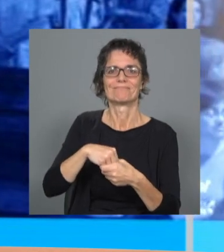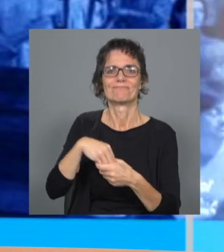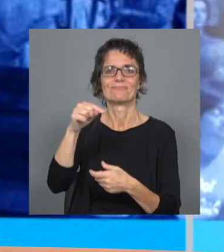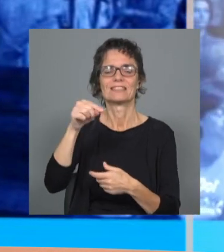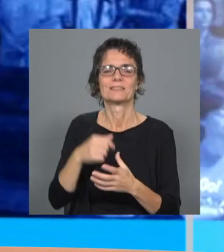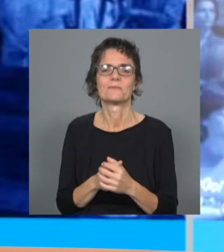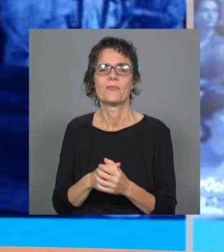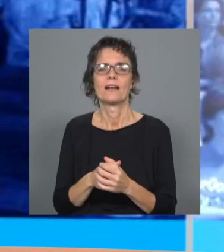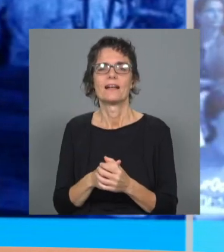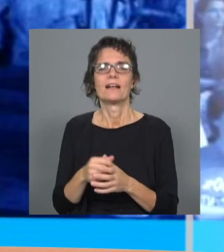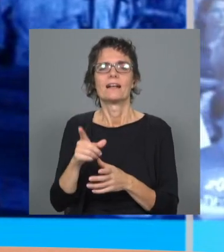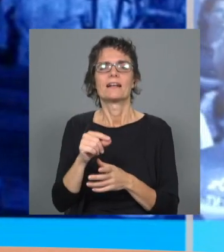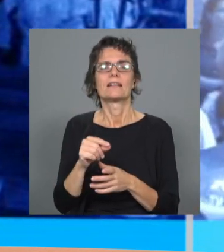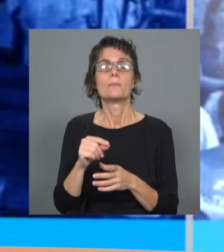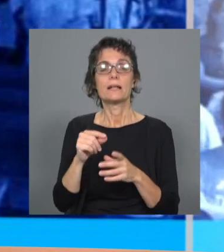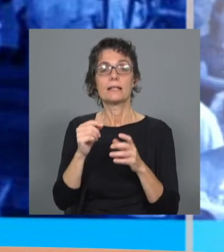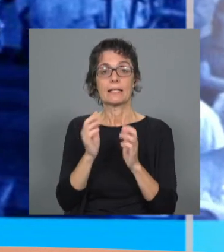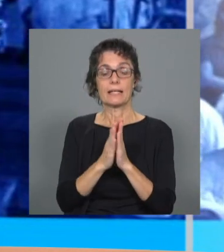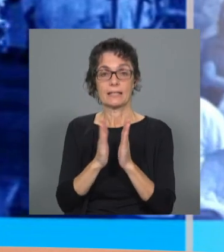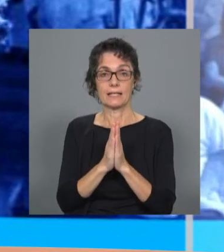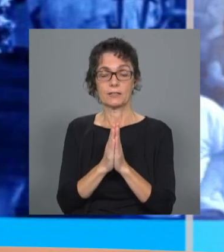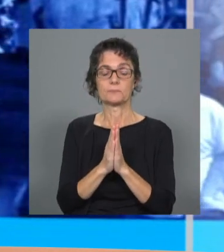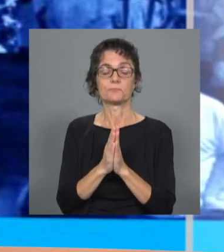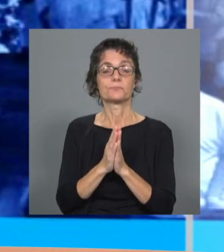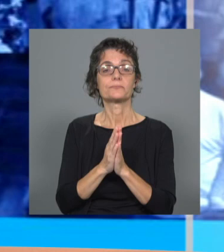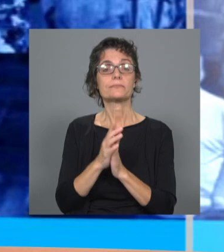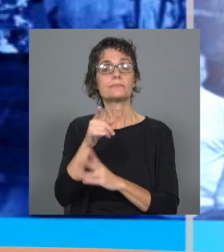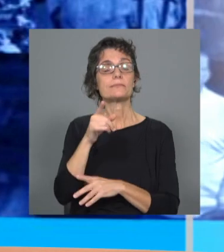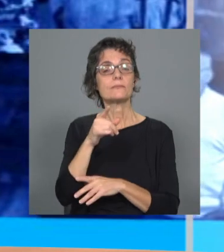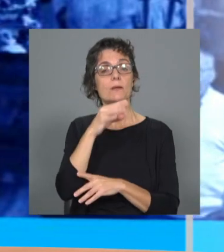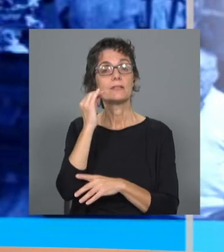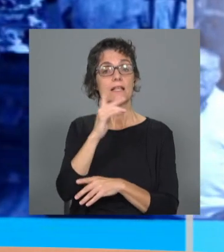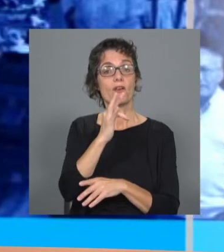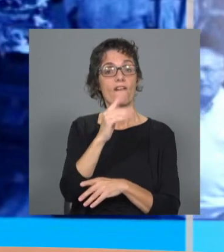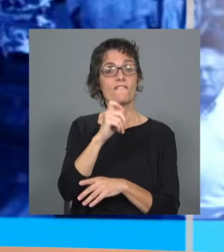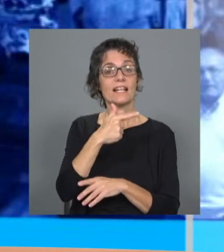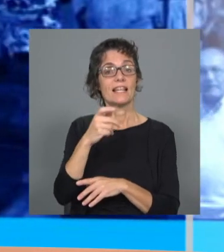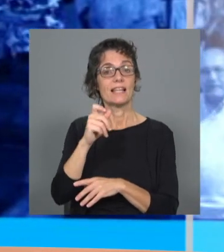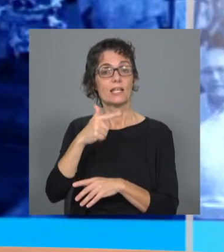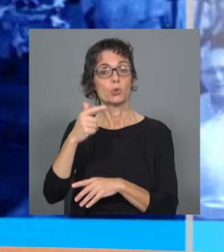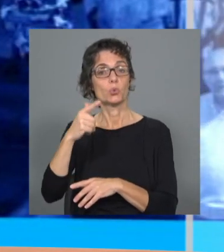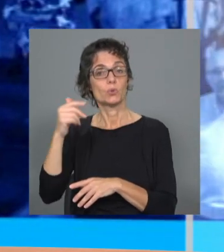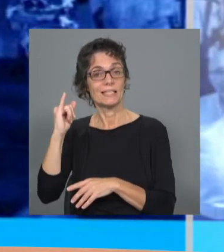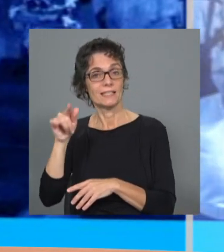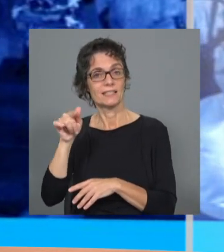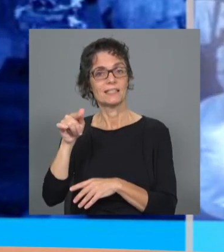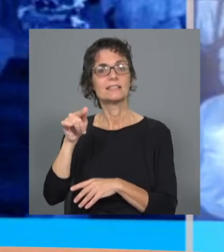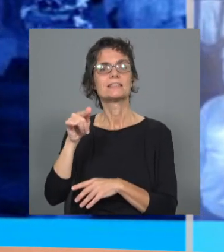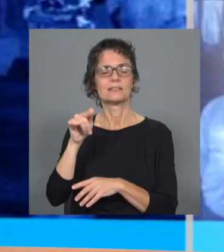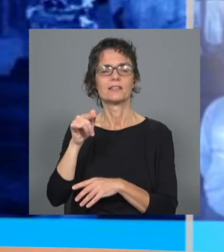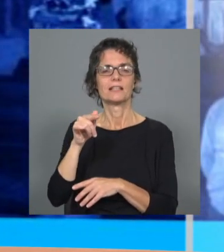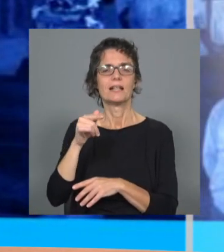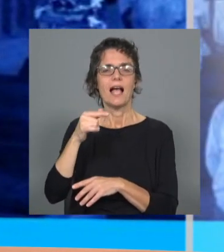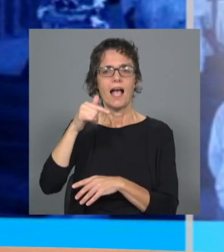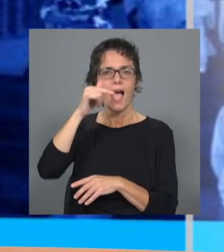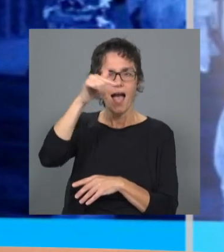Eclésia, a respeito do aniversário da Fratelli Tutti, que foi muito bonita, que foi dita lá, que é esta passagem que vamos assistindo, que ainda persiste na cabeça de muita